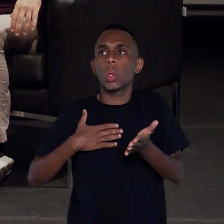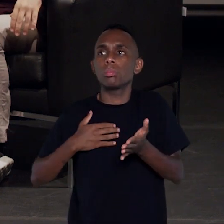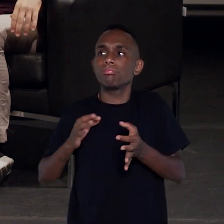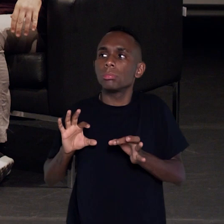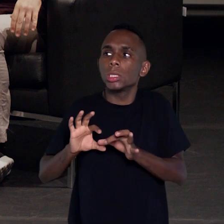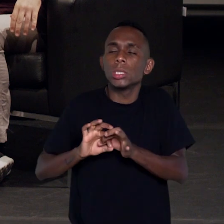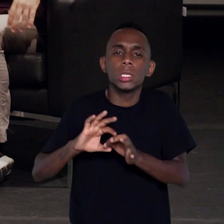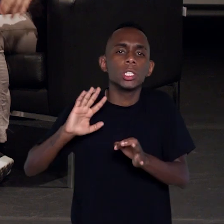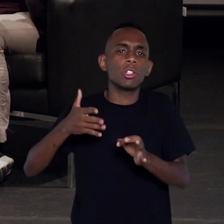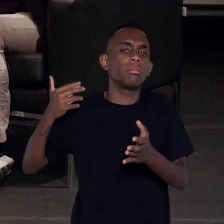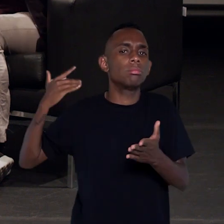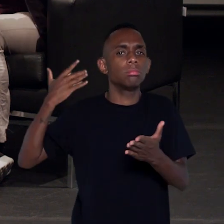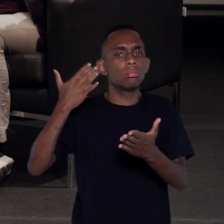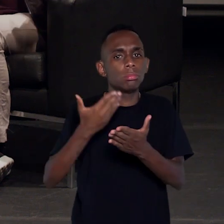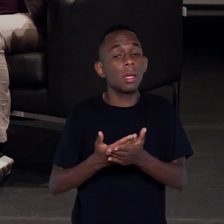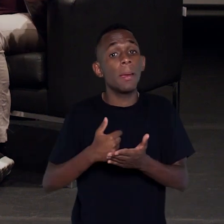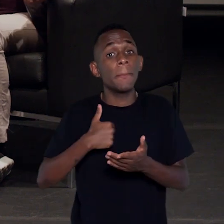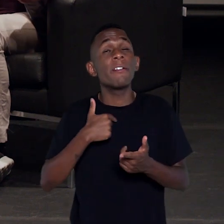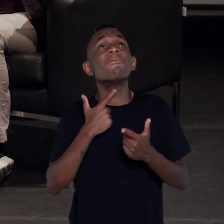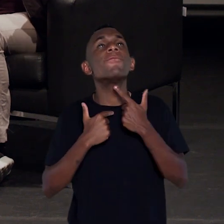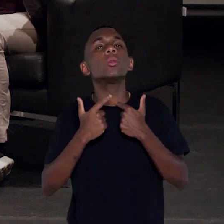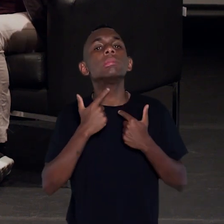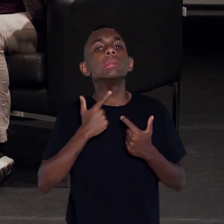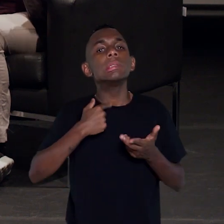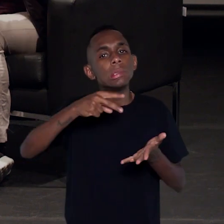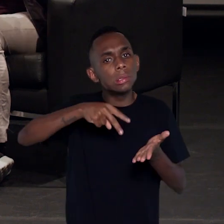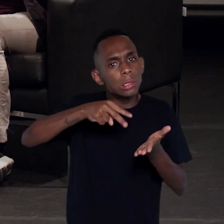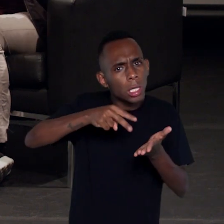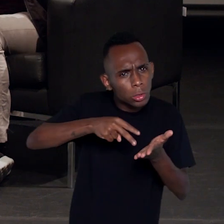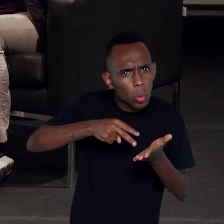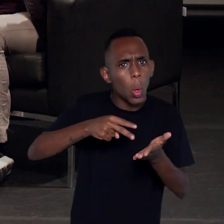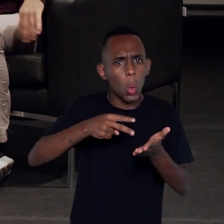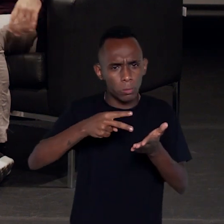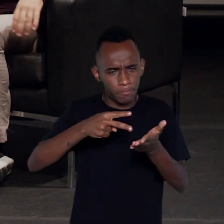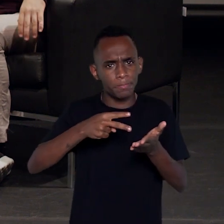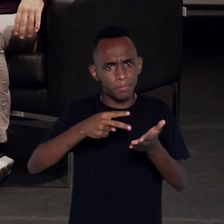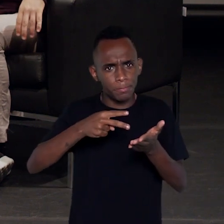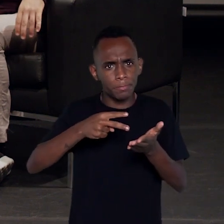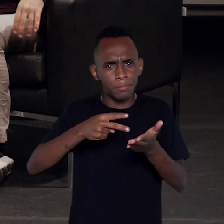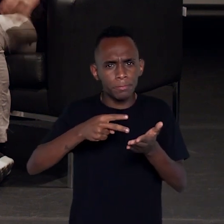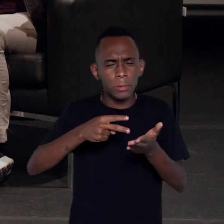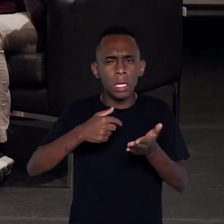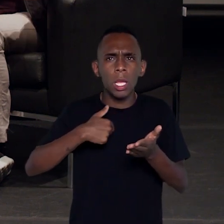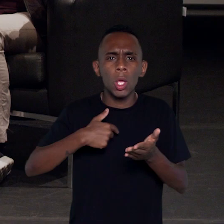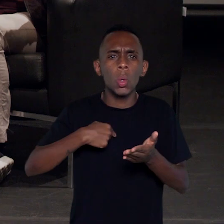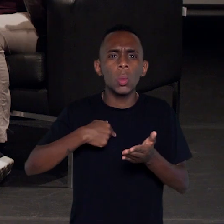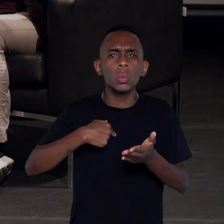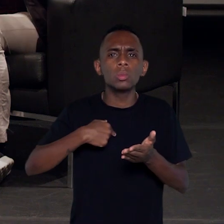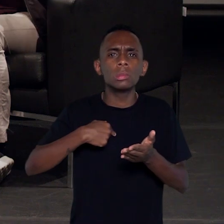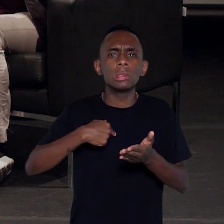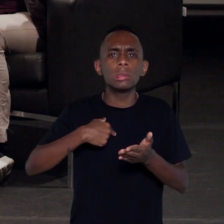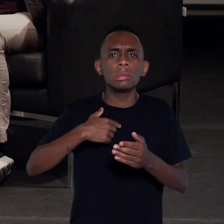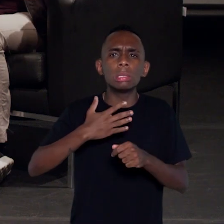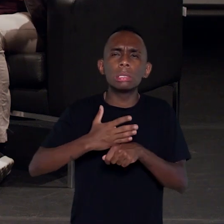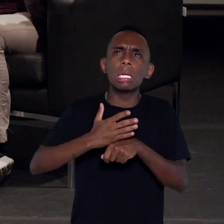tempo. Meu interesse como leitor também, de estar